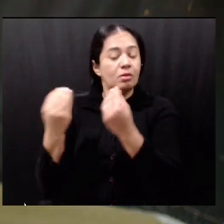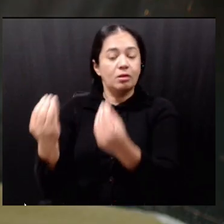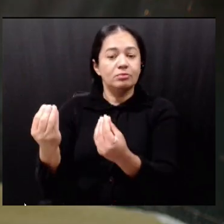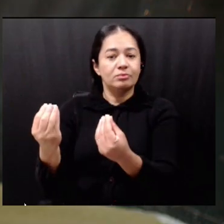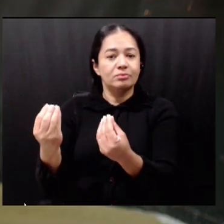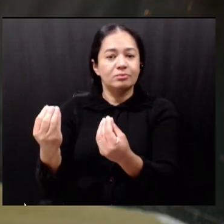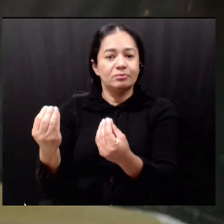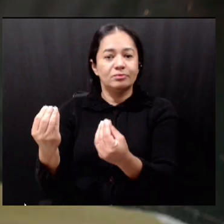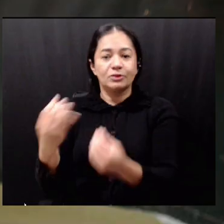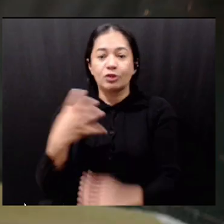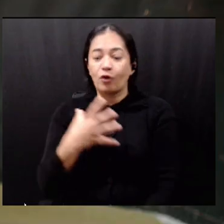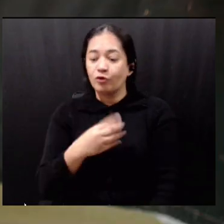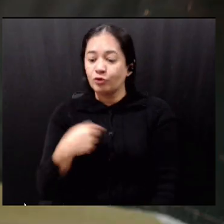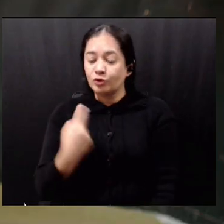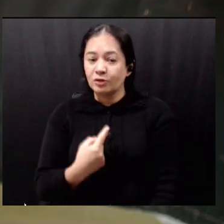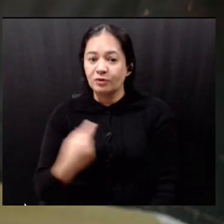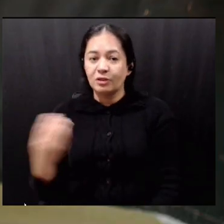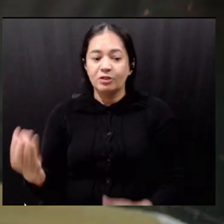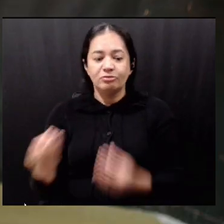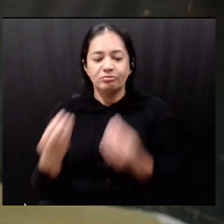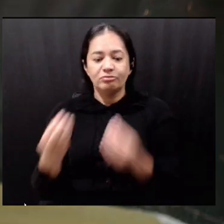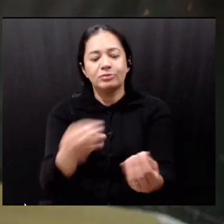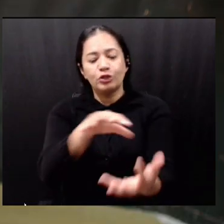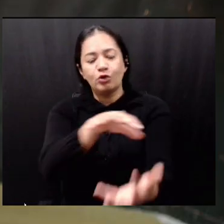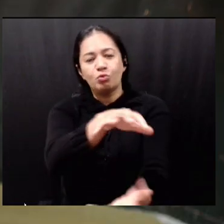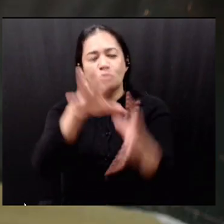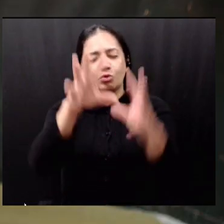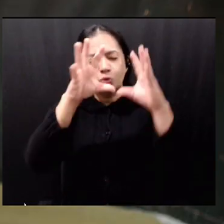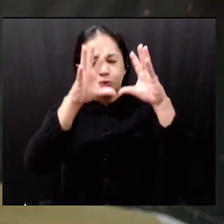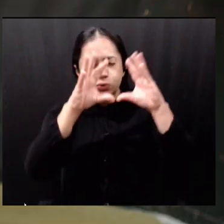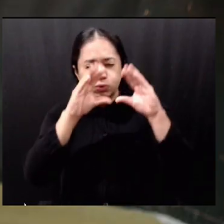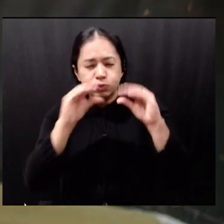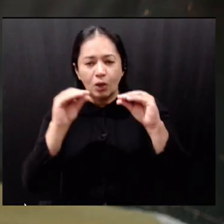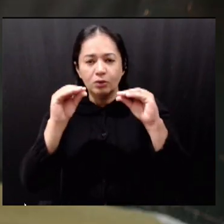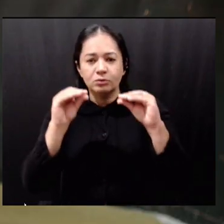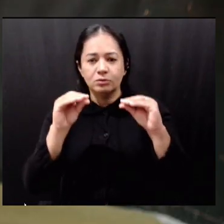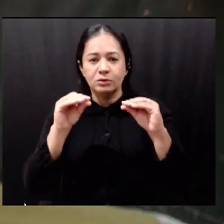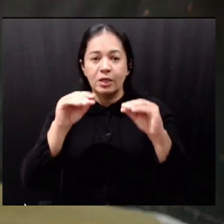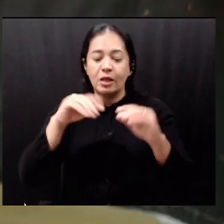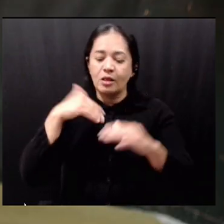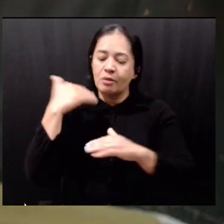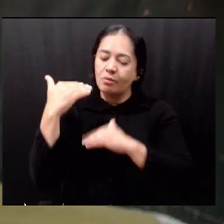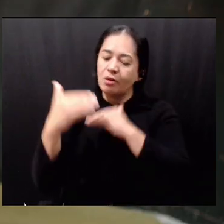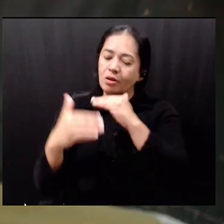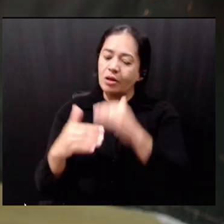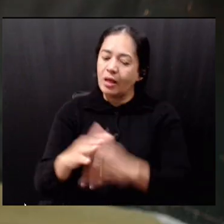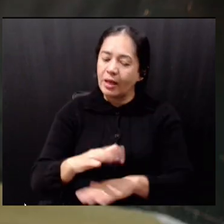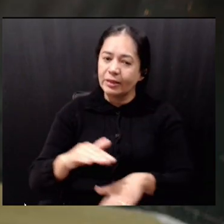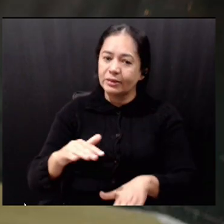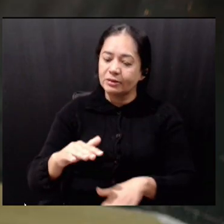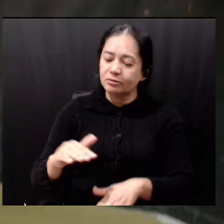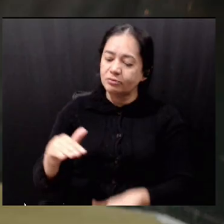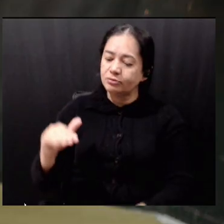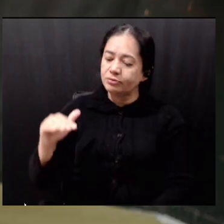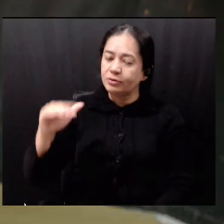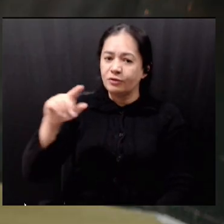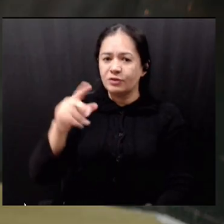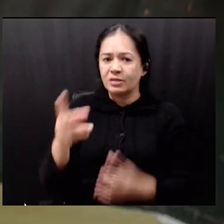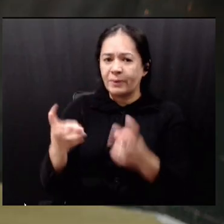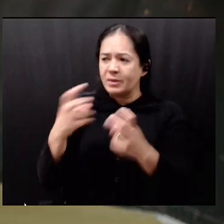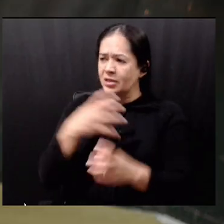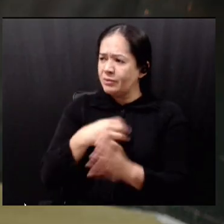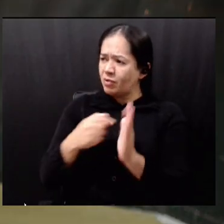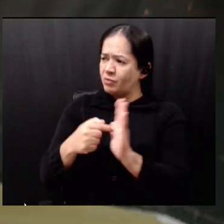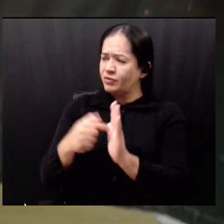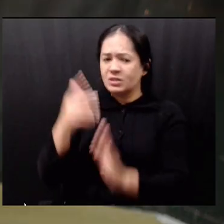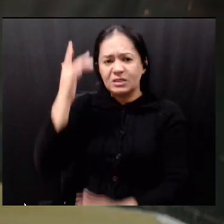mundo obscuro. E depois, essa criança vai crescendo e você vai notando comportamentos que você não sabe de onde veio. Fala, eu